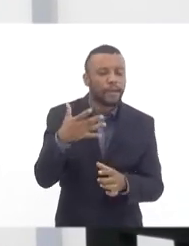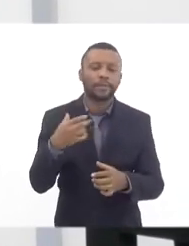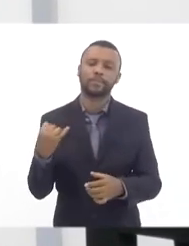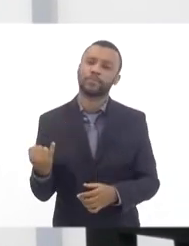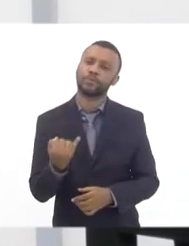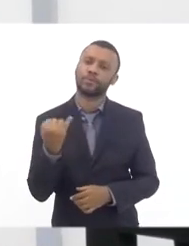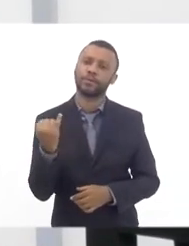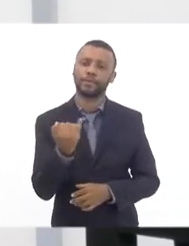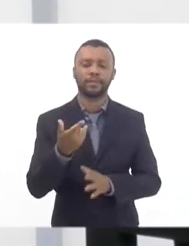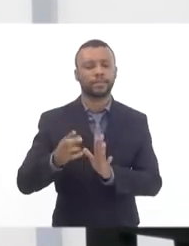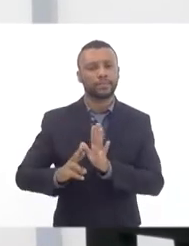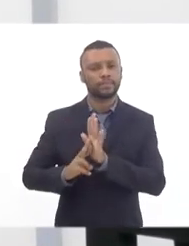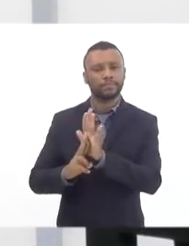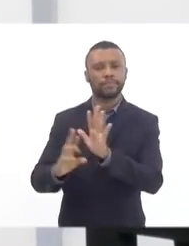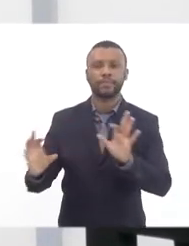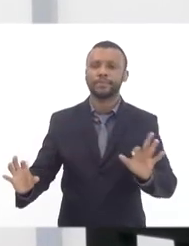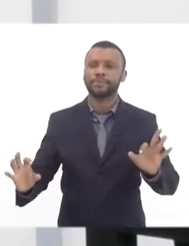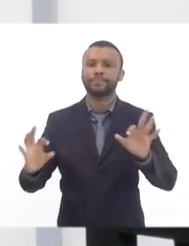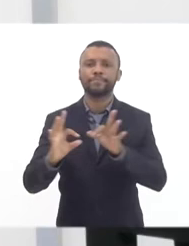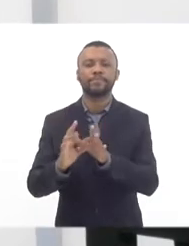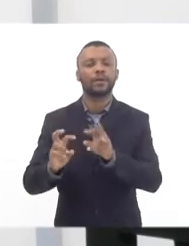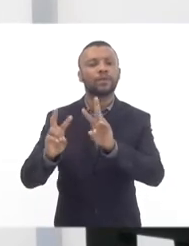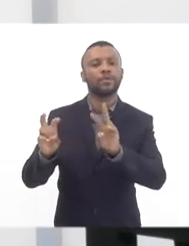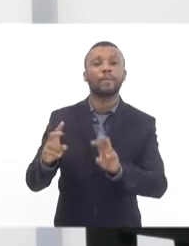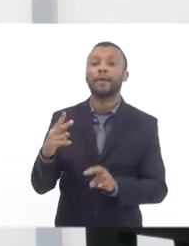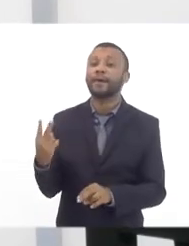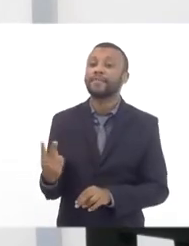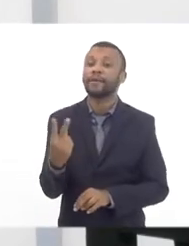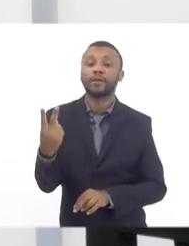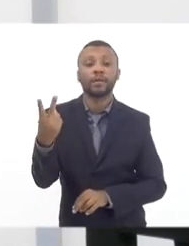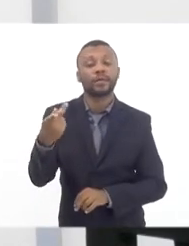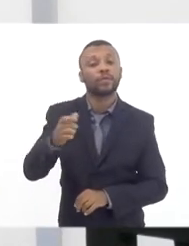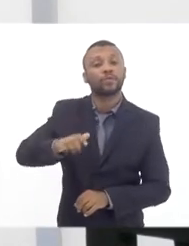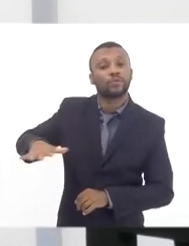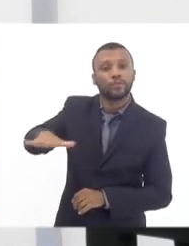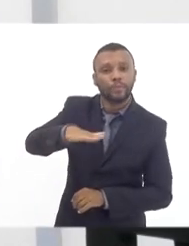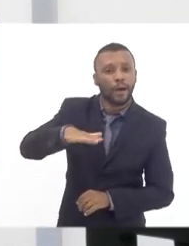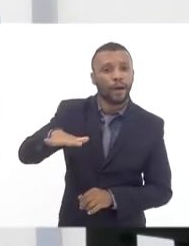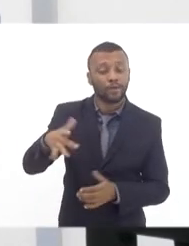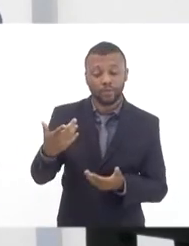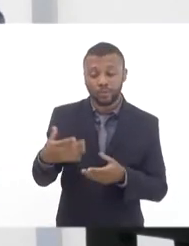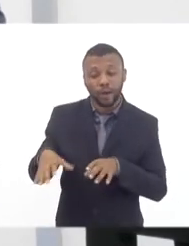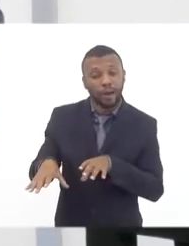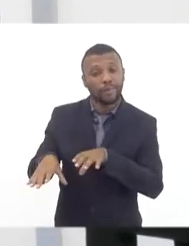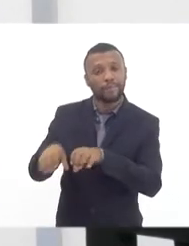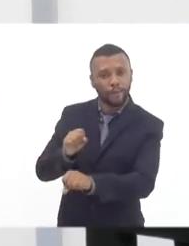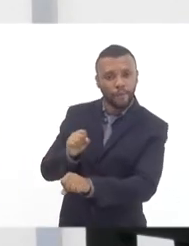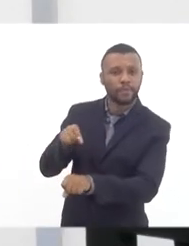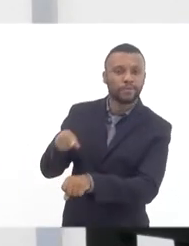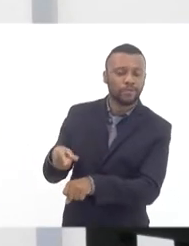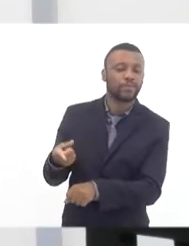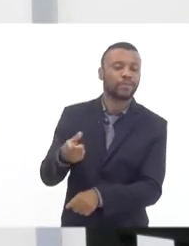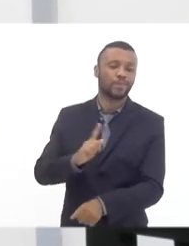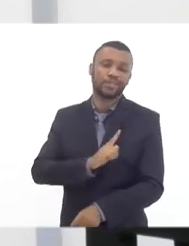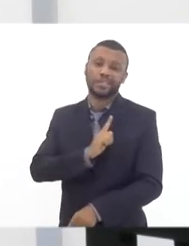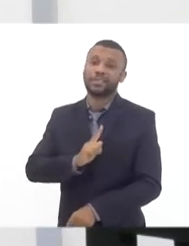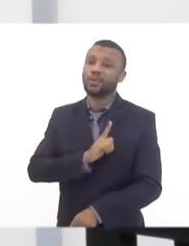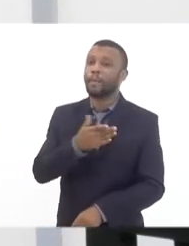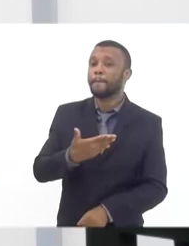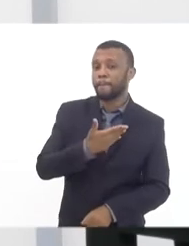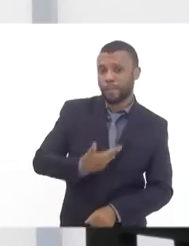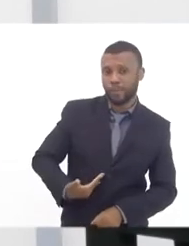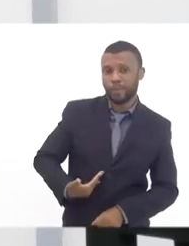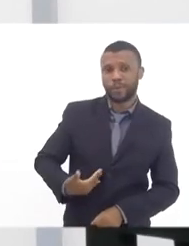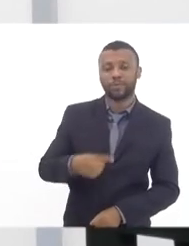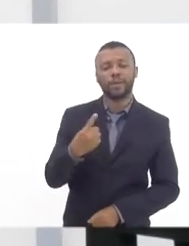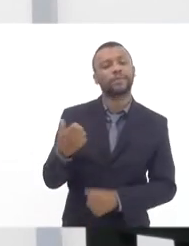que versam sobre a valorização desse espaço, né? Como gestor público de formação, a gente vem olhando muito esse